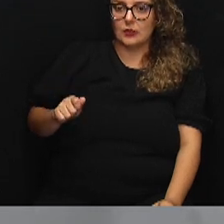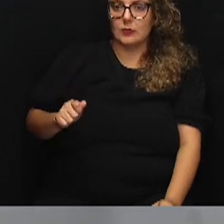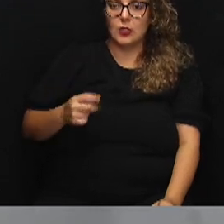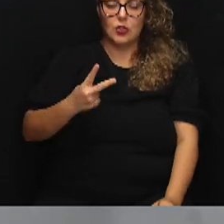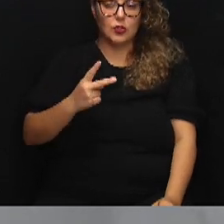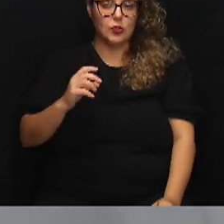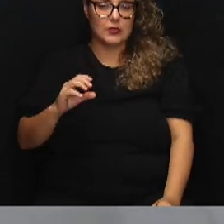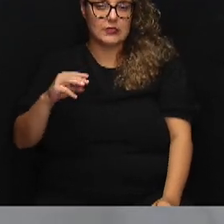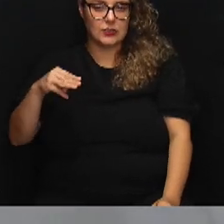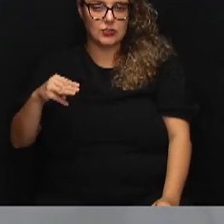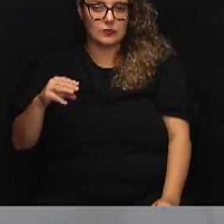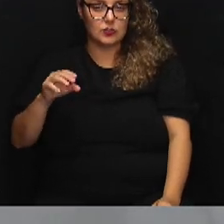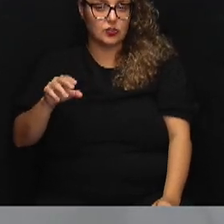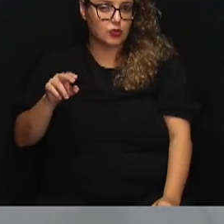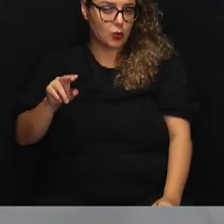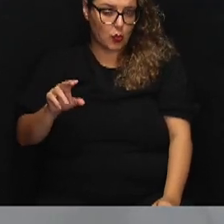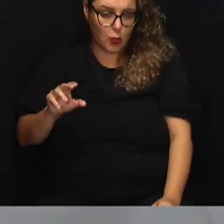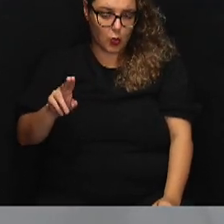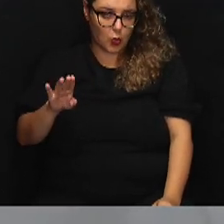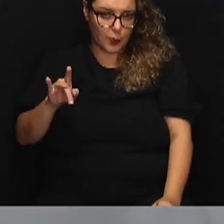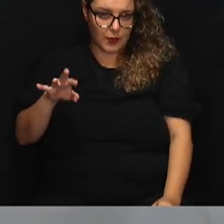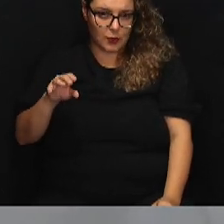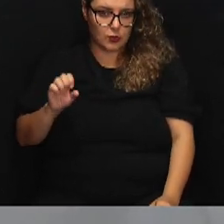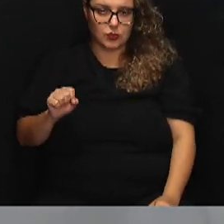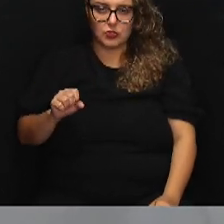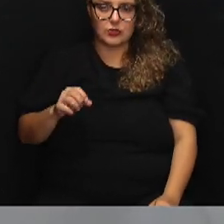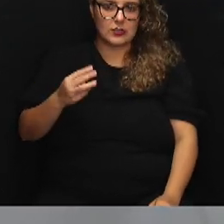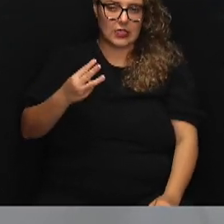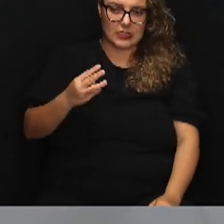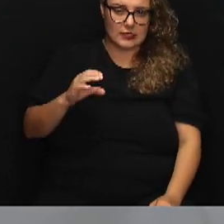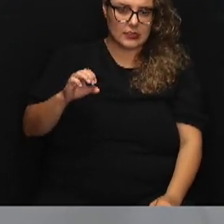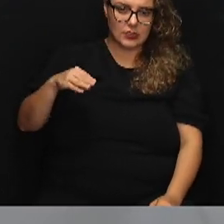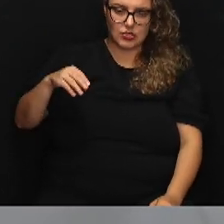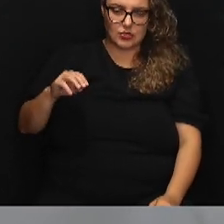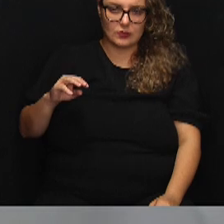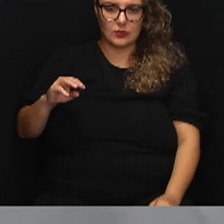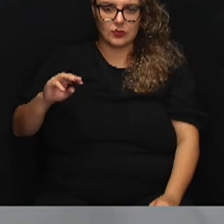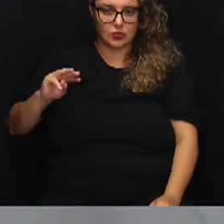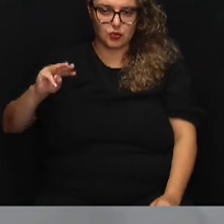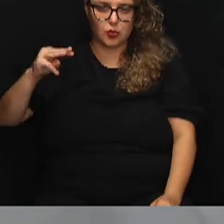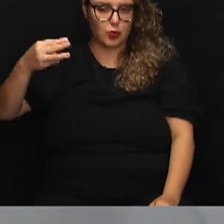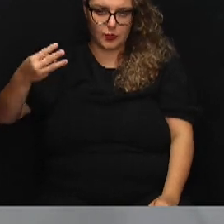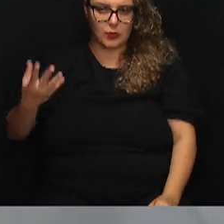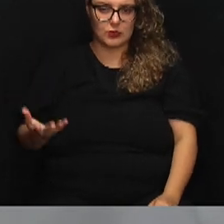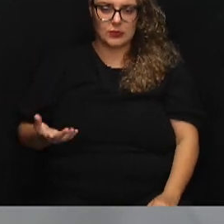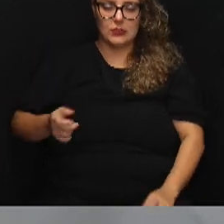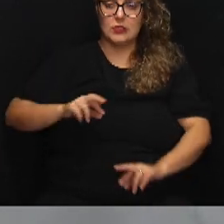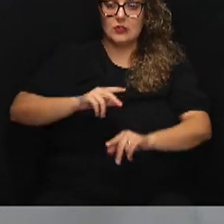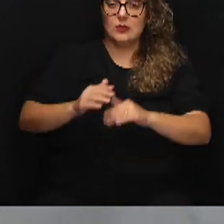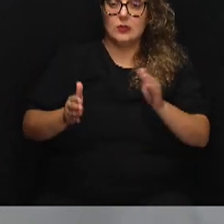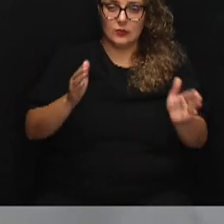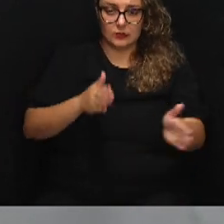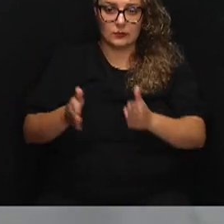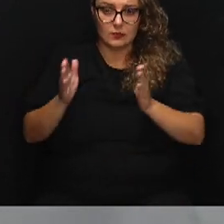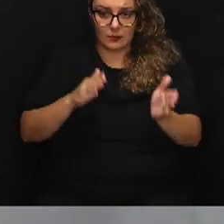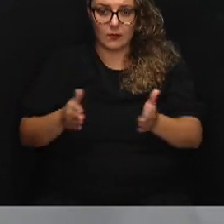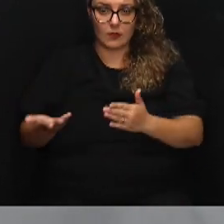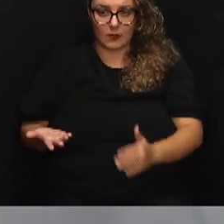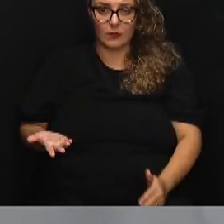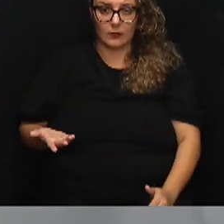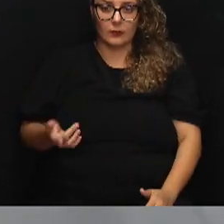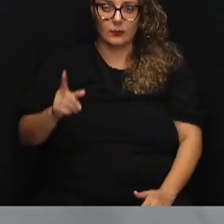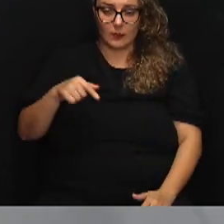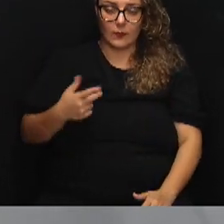centímetros cúbicos, onde a gente transforma lignina com vários aditivos, que esse, na verdade, é o sujeito